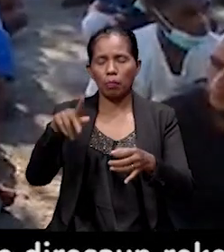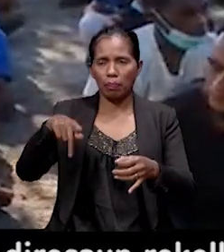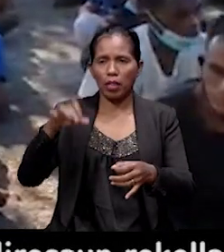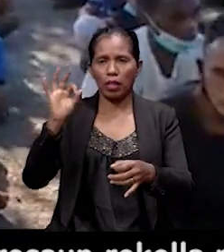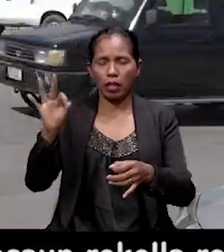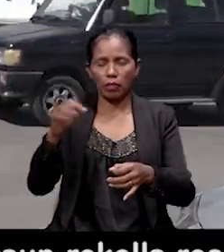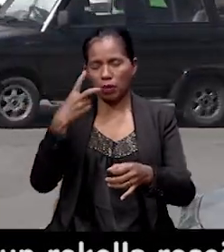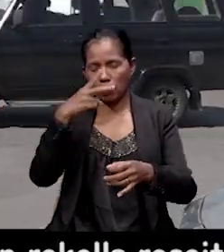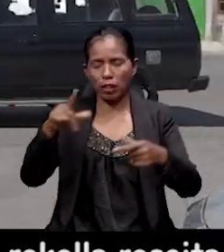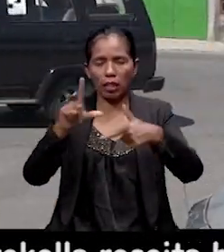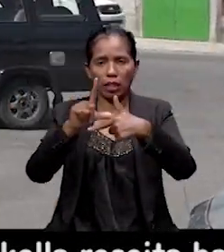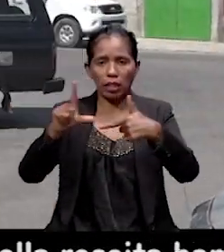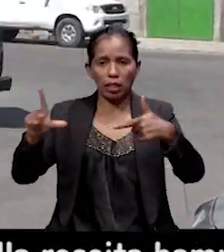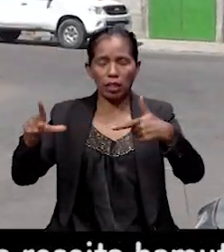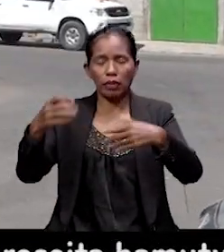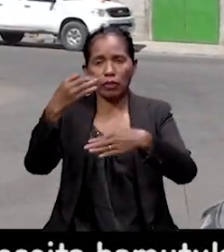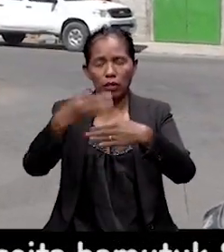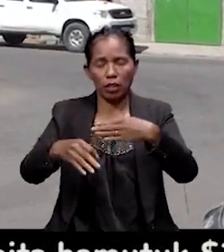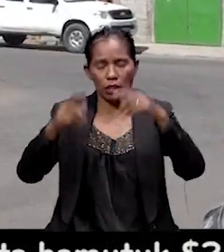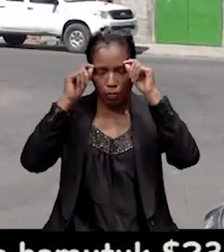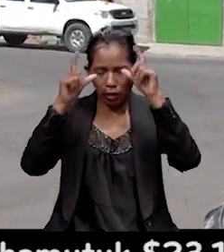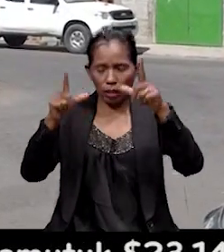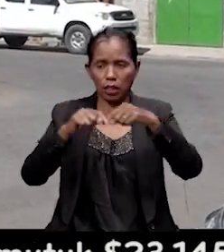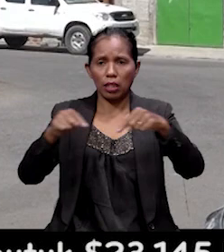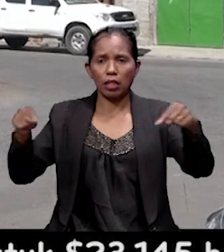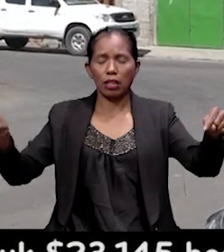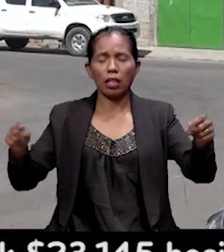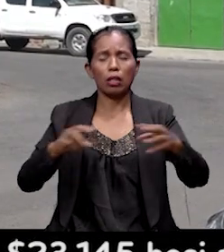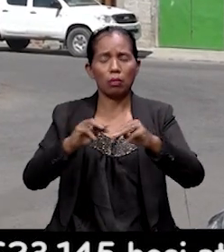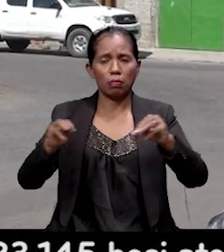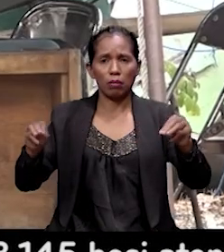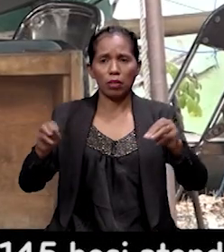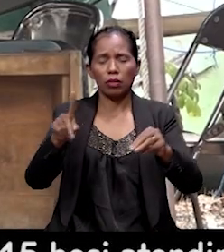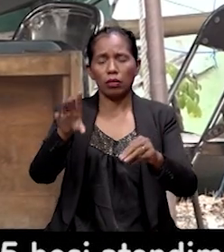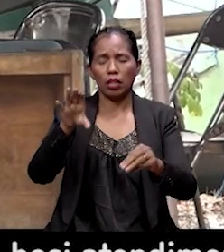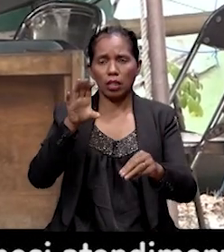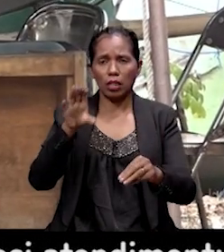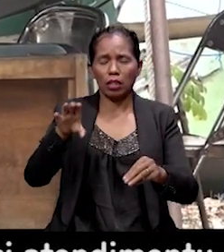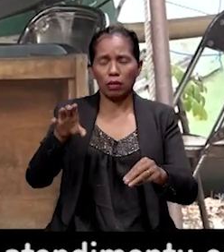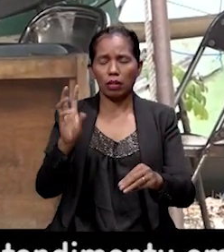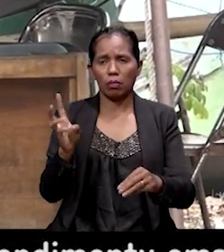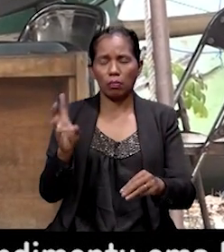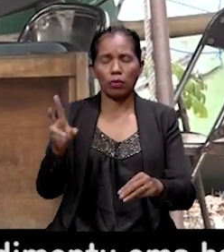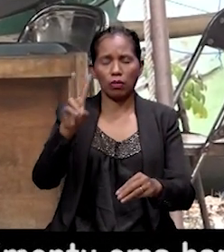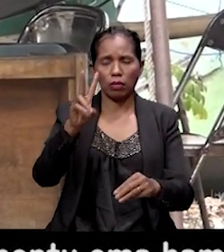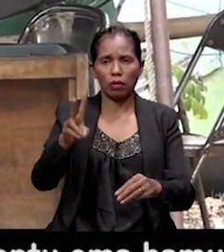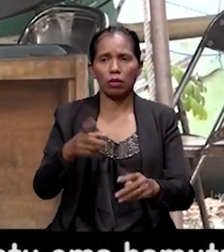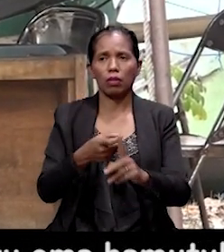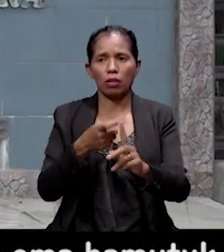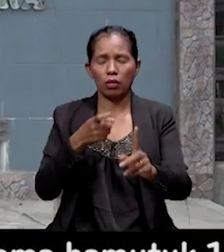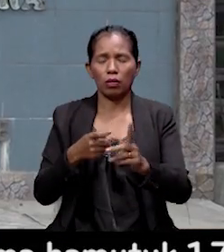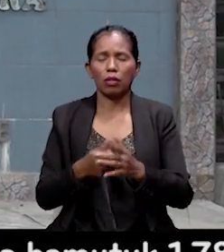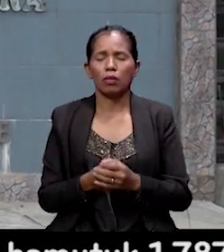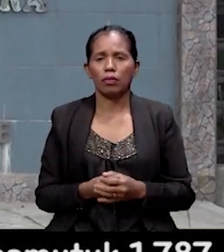linha fronteira Timor-Leste ho Indonésia, nebe nianaru quilômetro atus rua nenruising walu vírgula walu, husi mota ain, mota masing